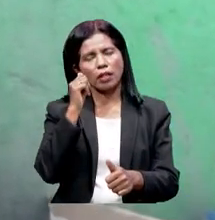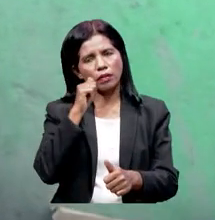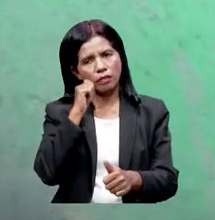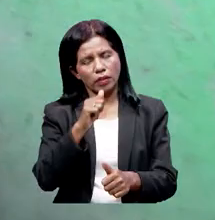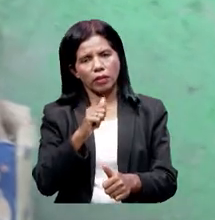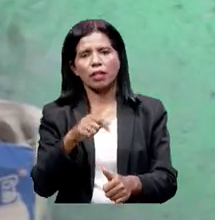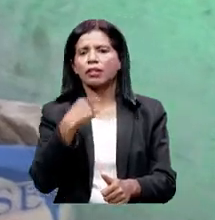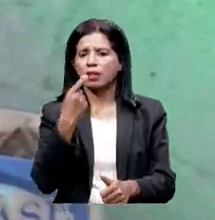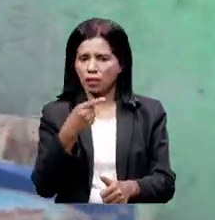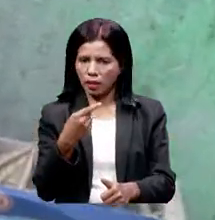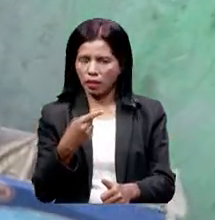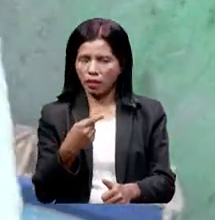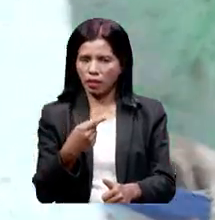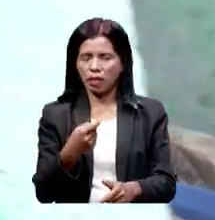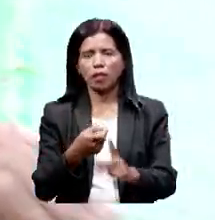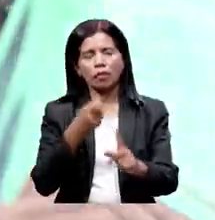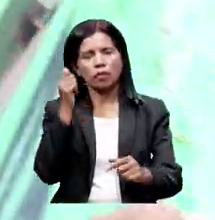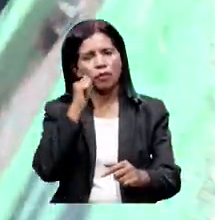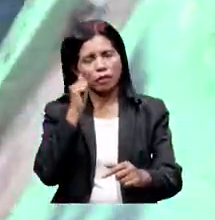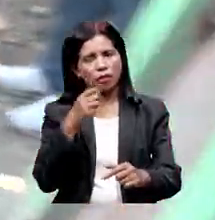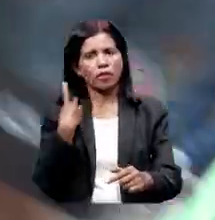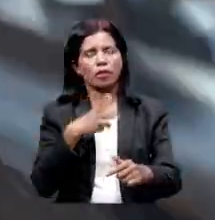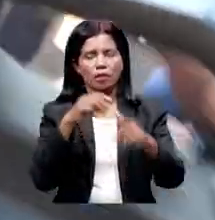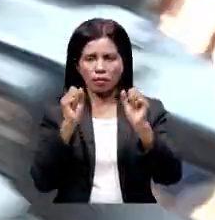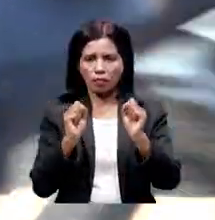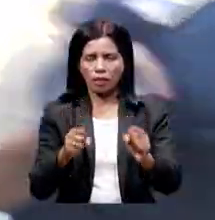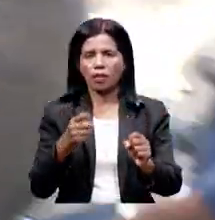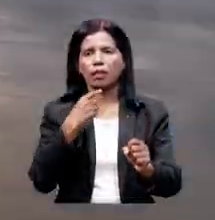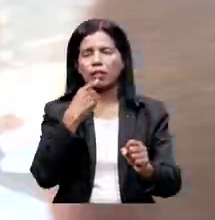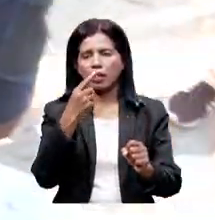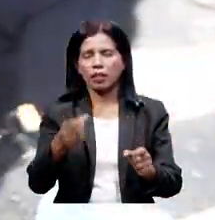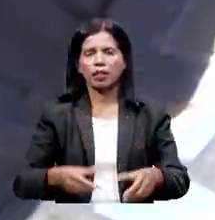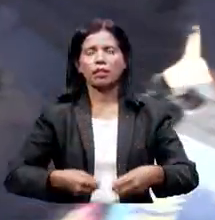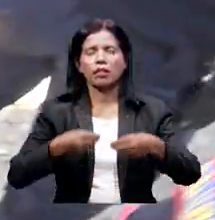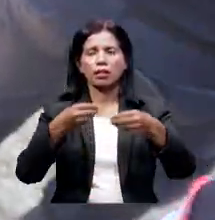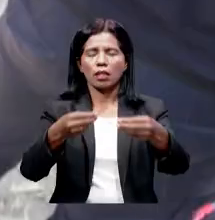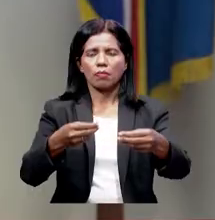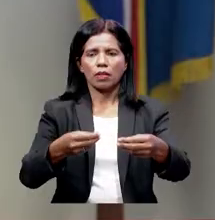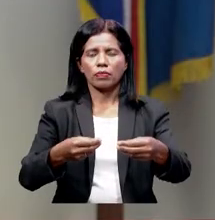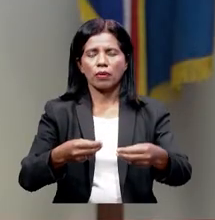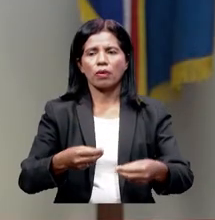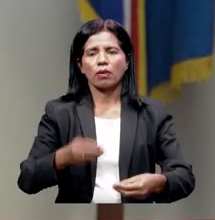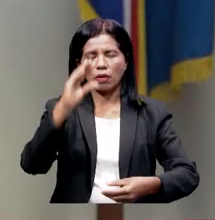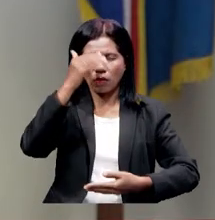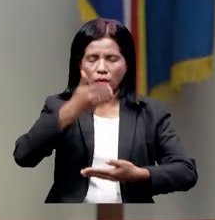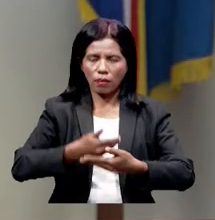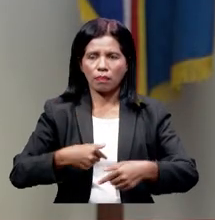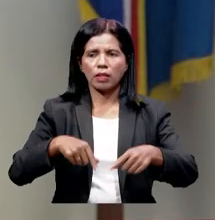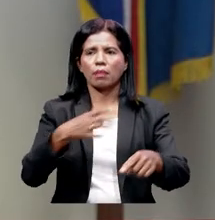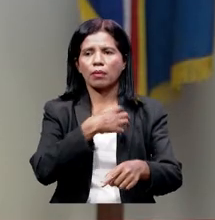se. O se feto é uma que ele descobre se é uma foa banha. PNTL nya